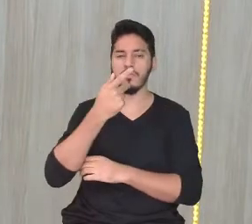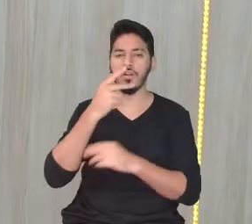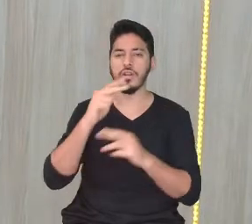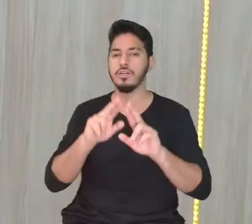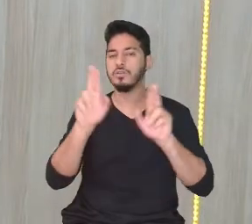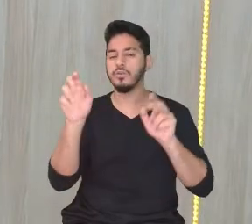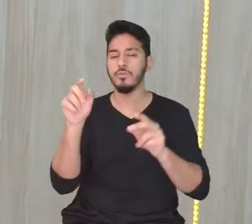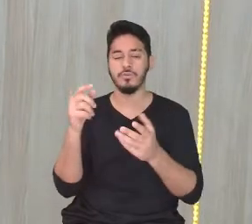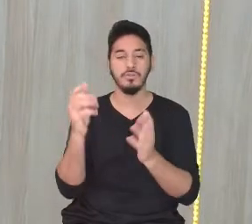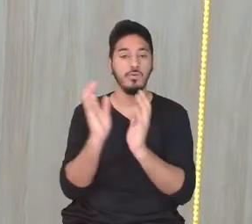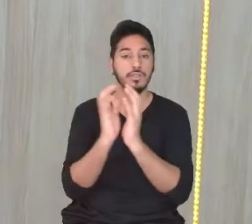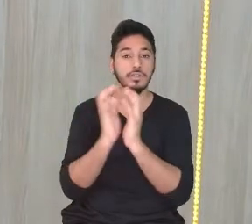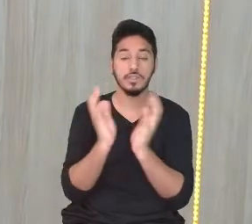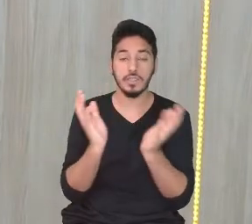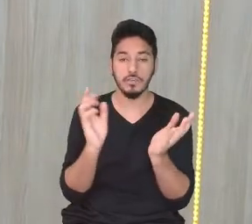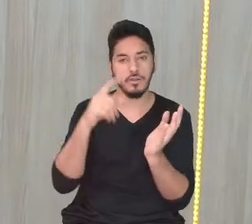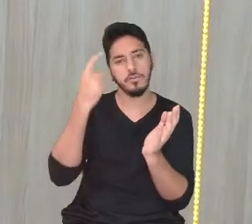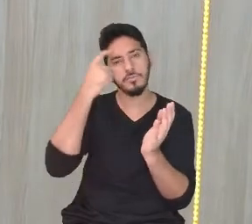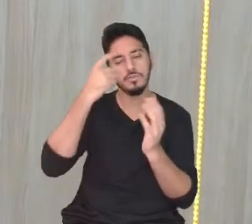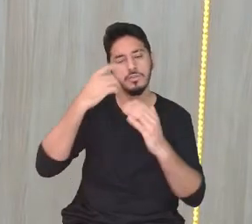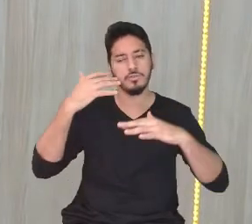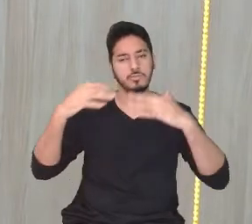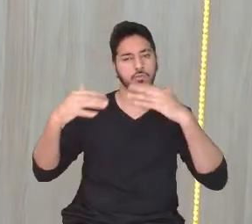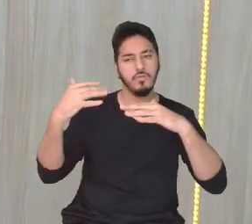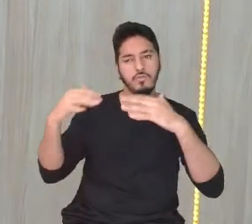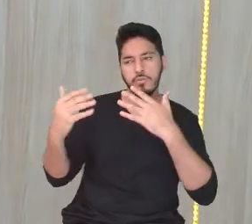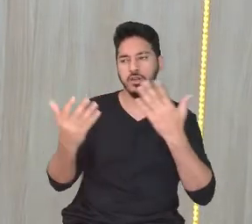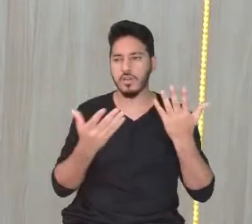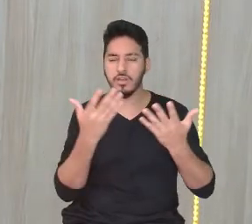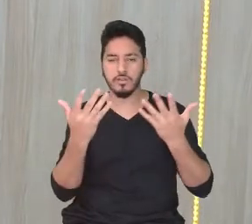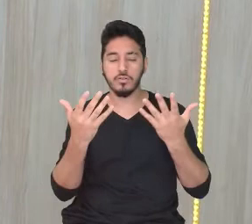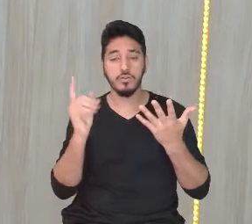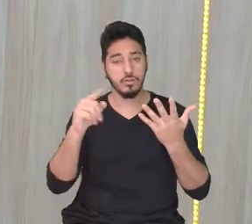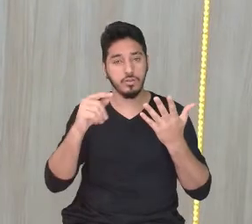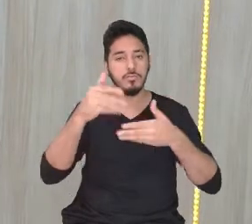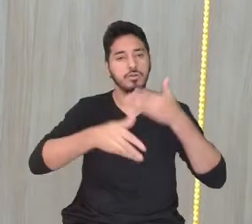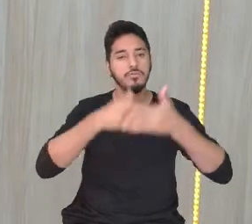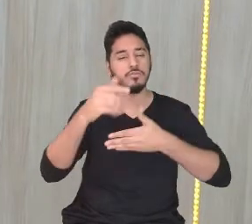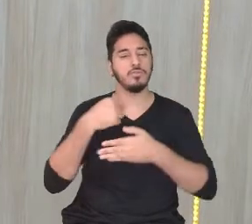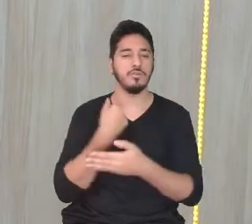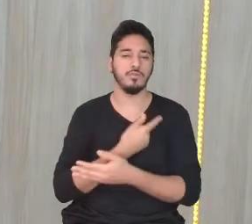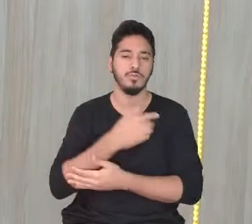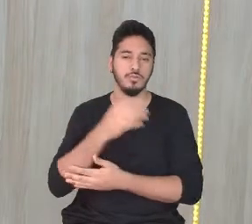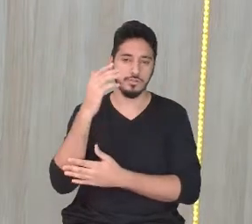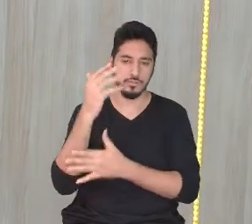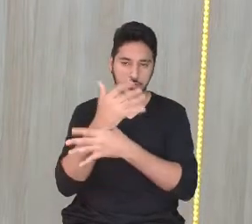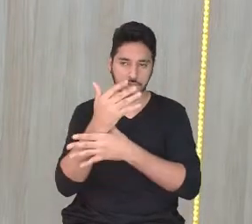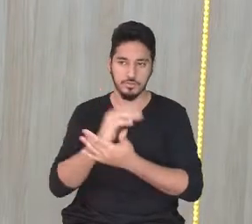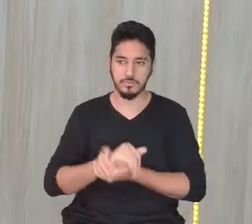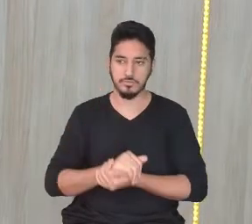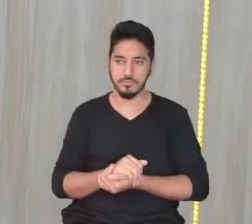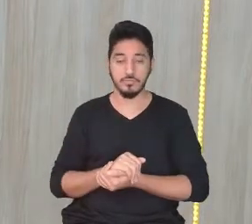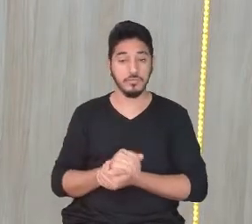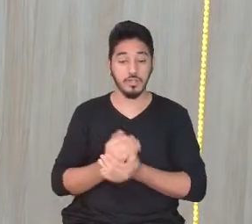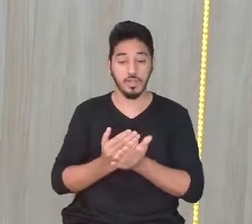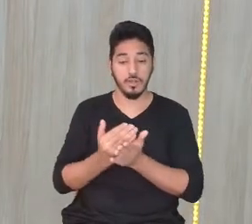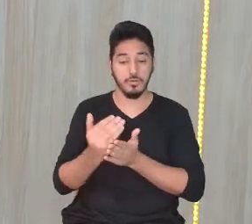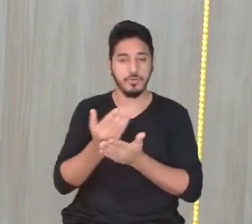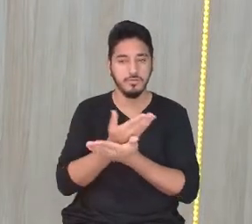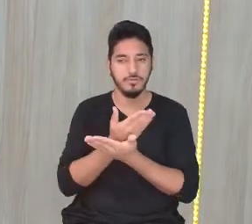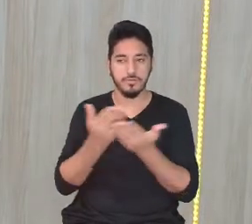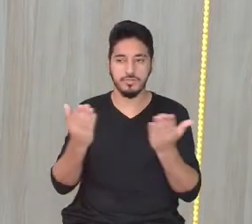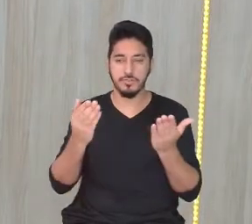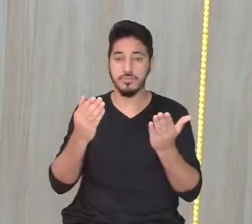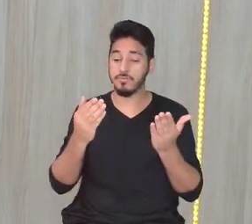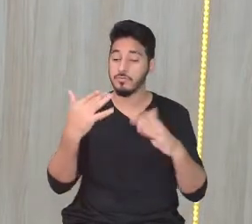da história do Recife, é pensar em movimentos que fazem parte da nossa cidade. E aí começo com vocês,